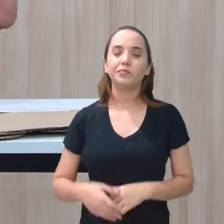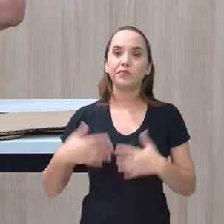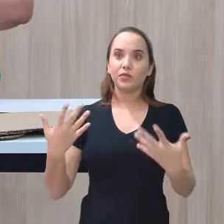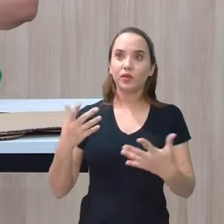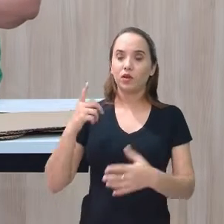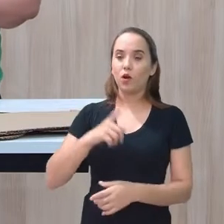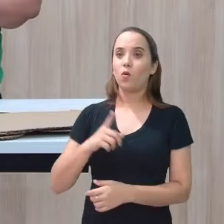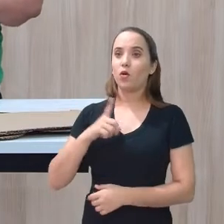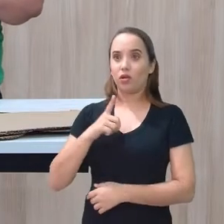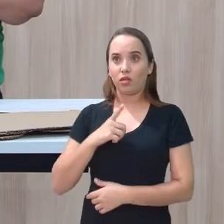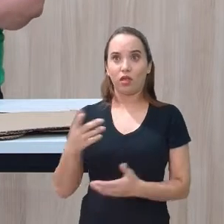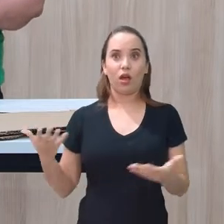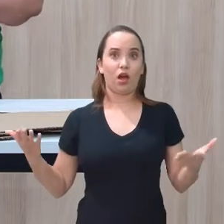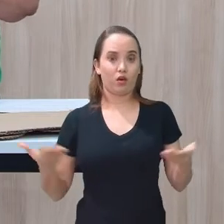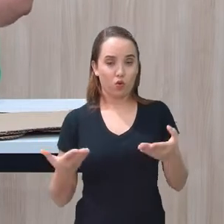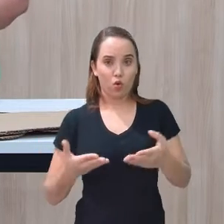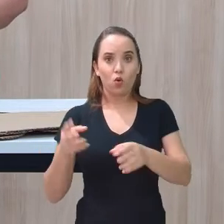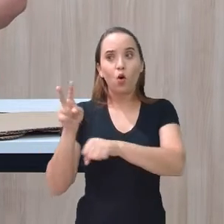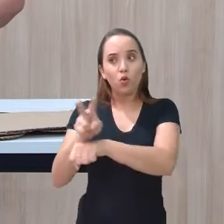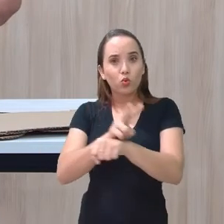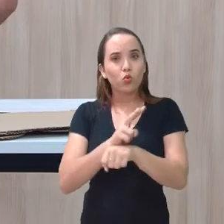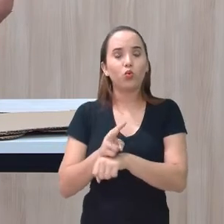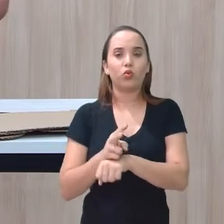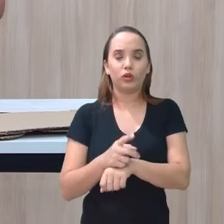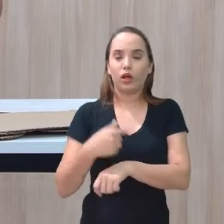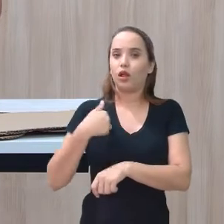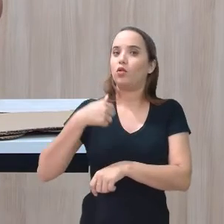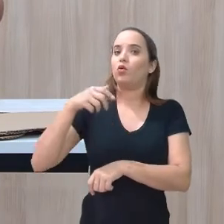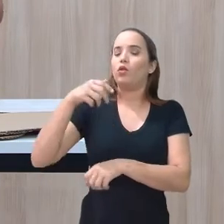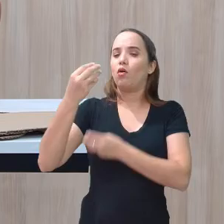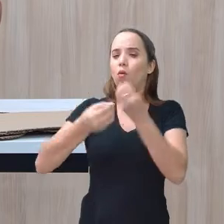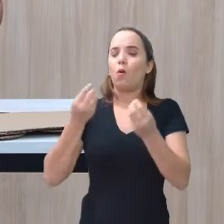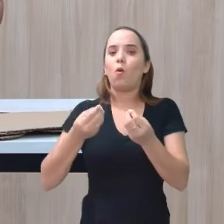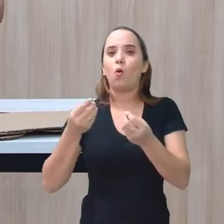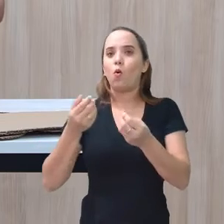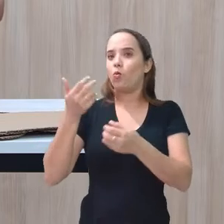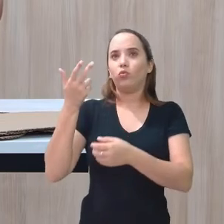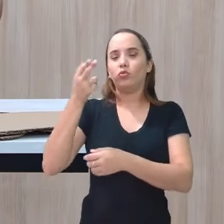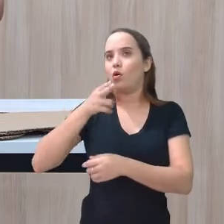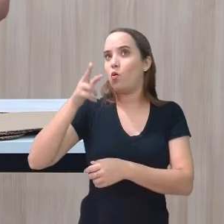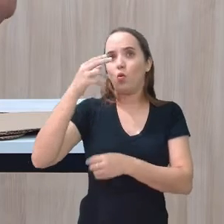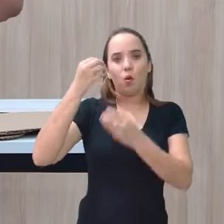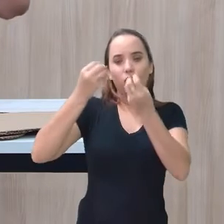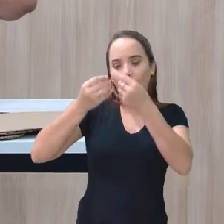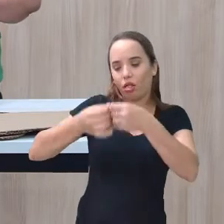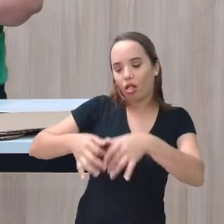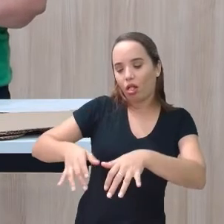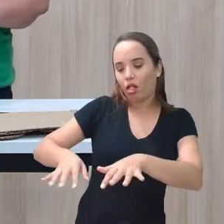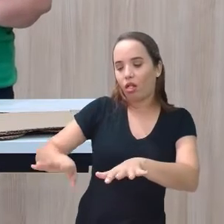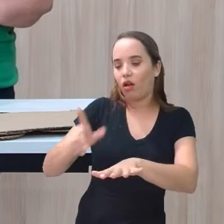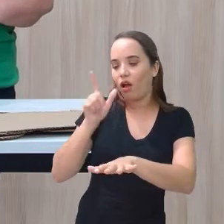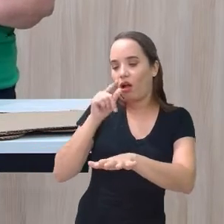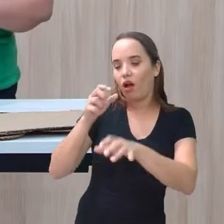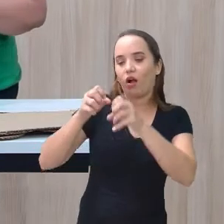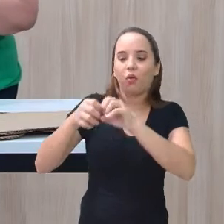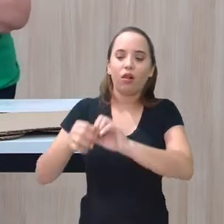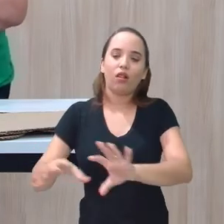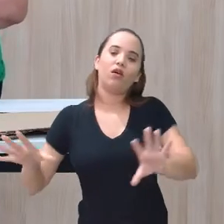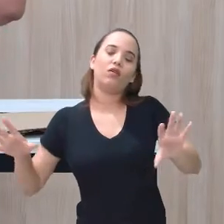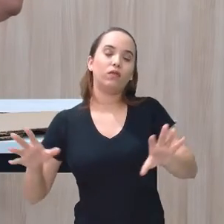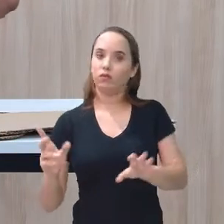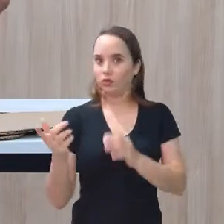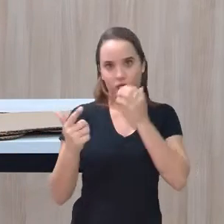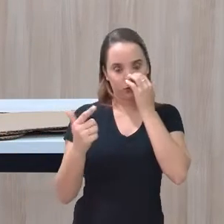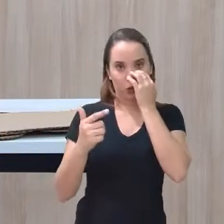aqui vem o nosso cuidado em relação a não desperdiçar, a não estragar a água. Então, fiquem atentos e